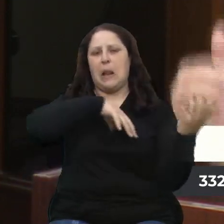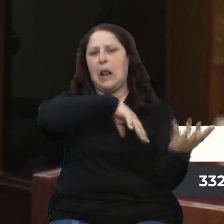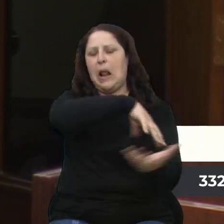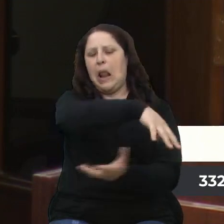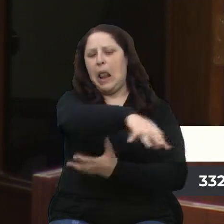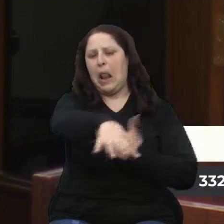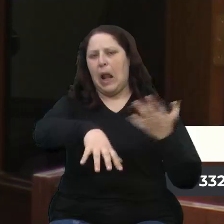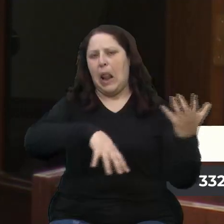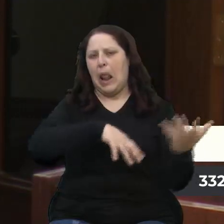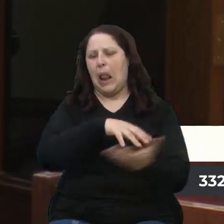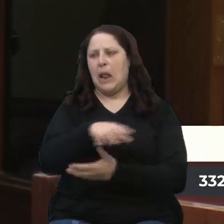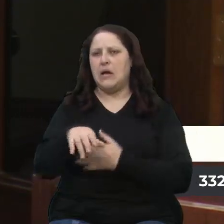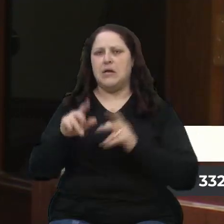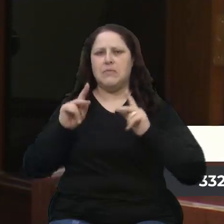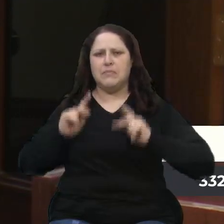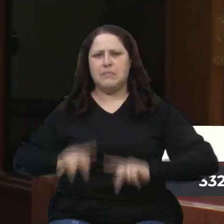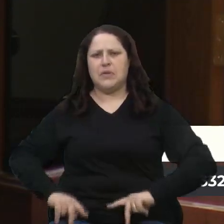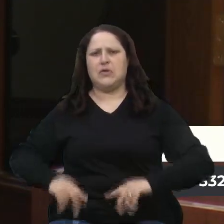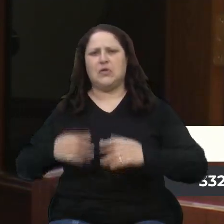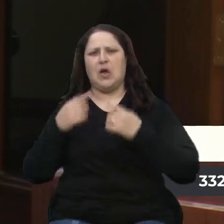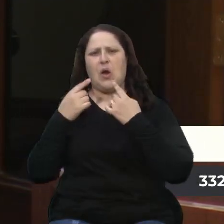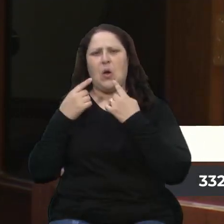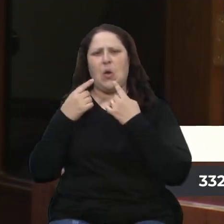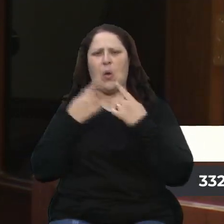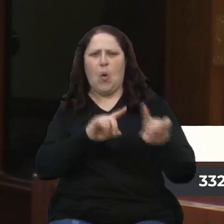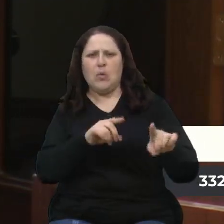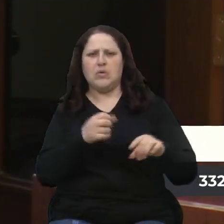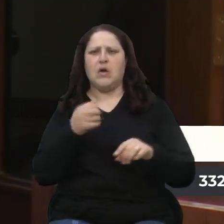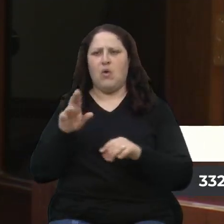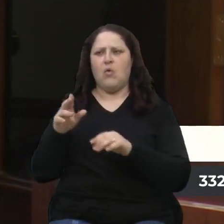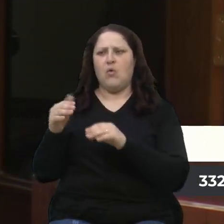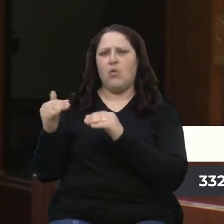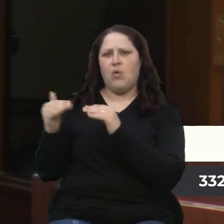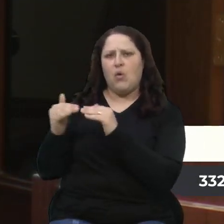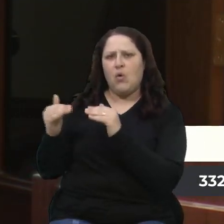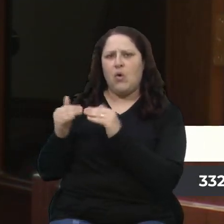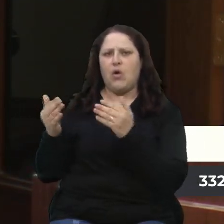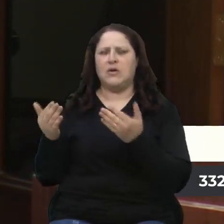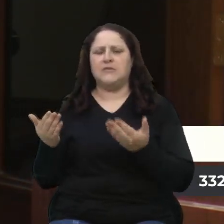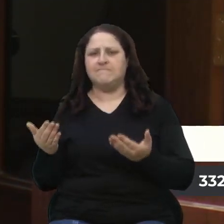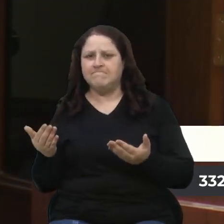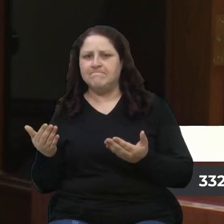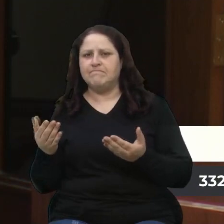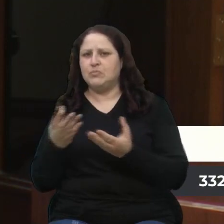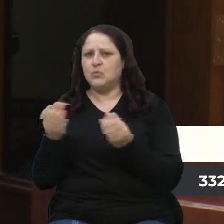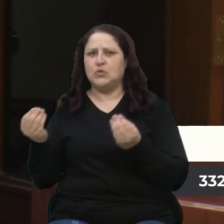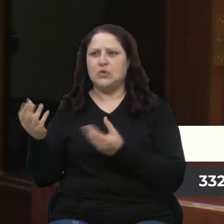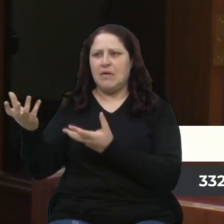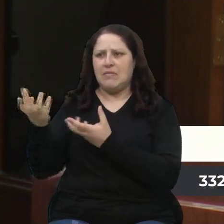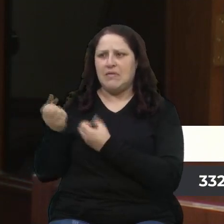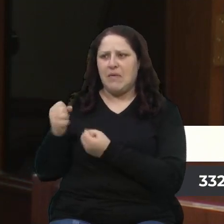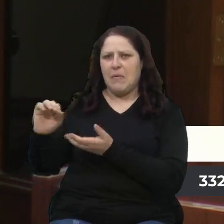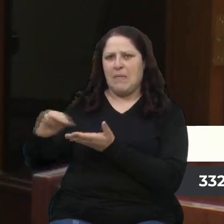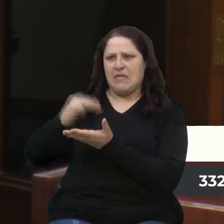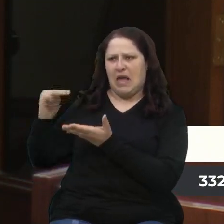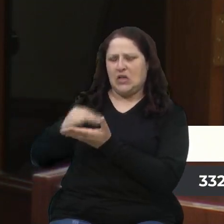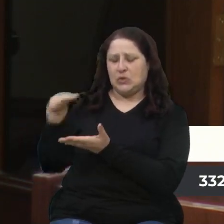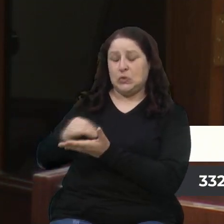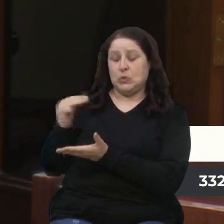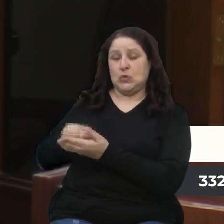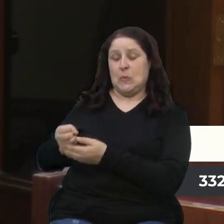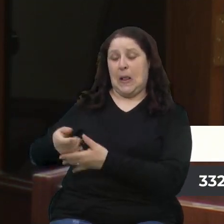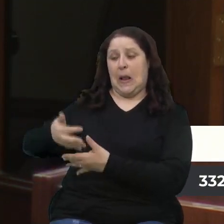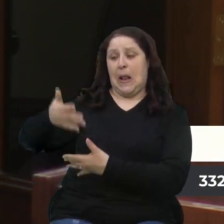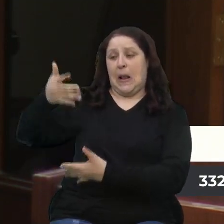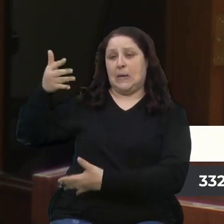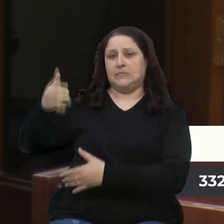de professores, pessoas contra ou a favor. Primeiro, dizer que, se nós